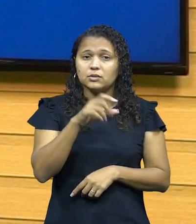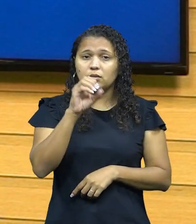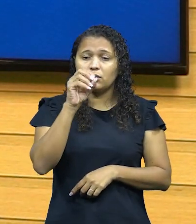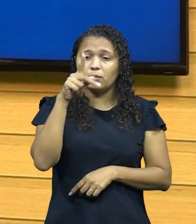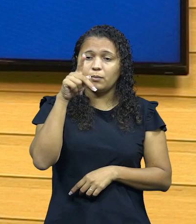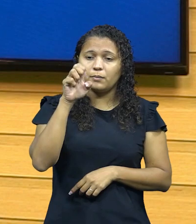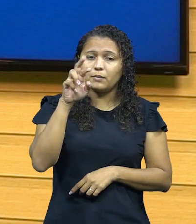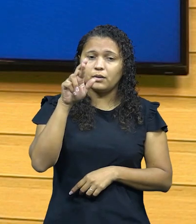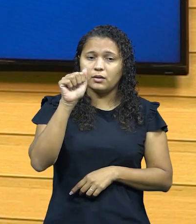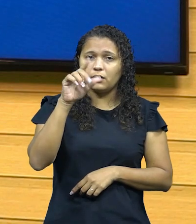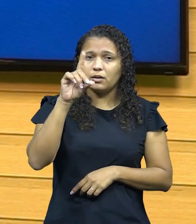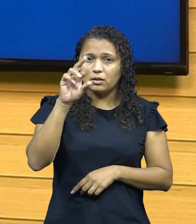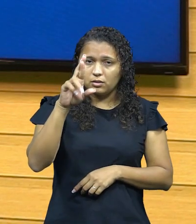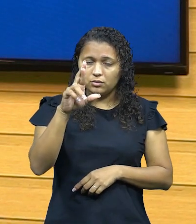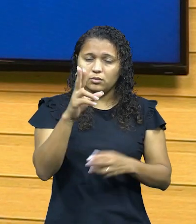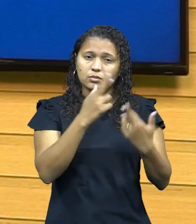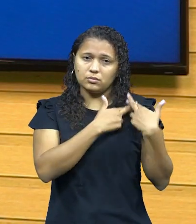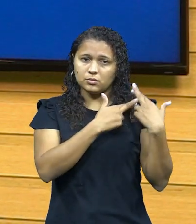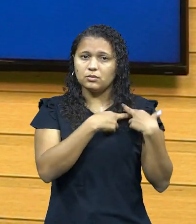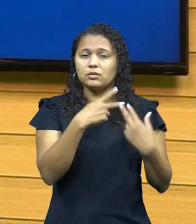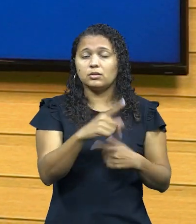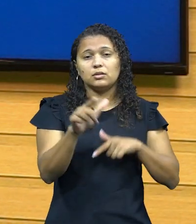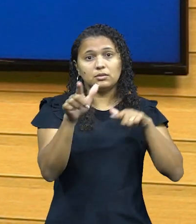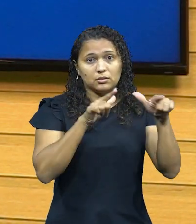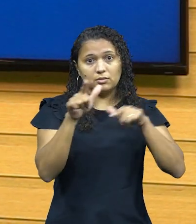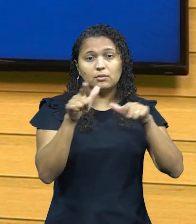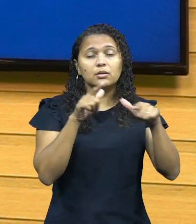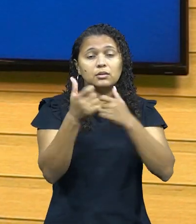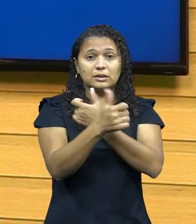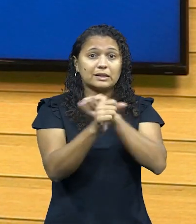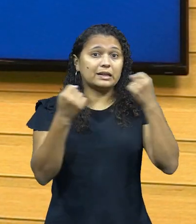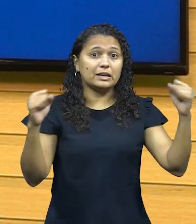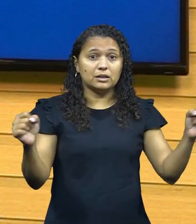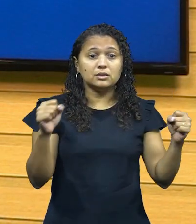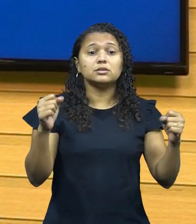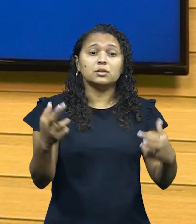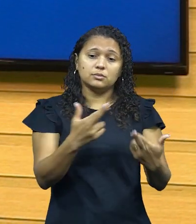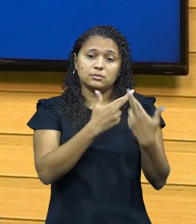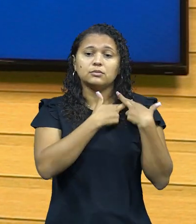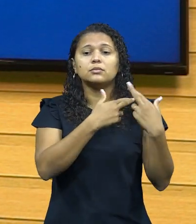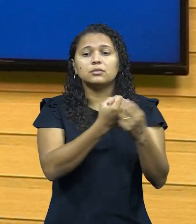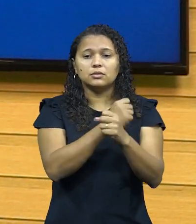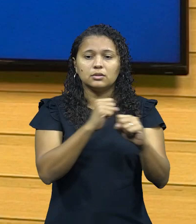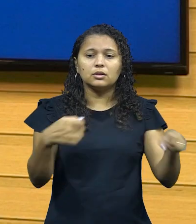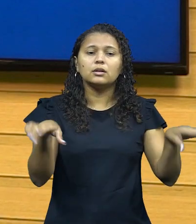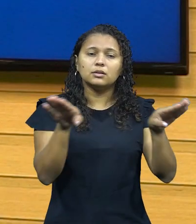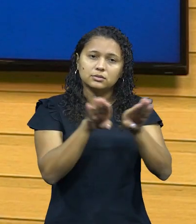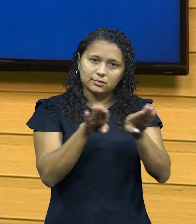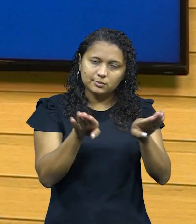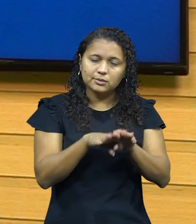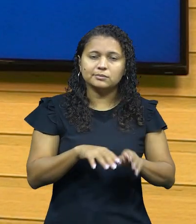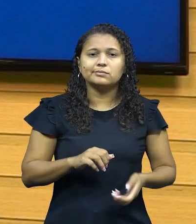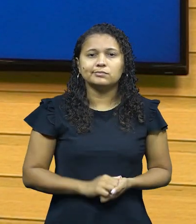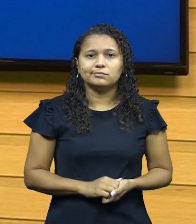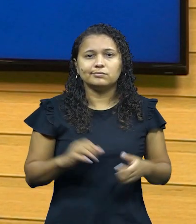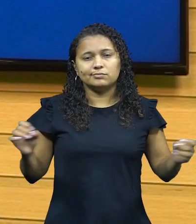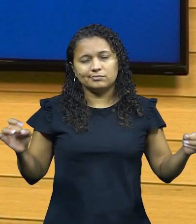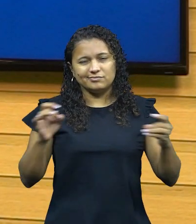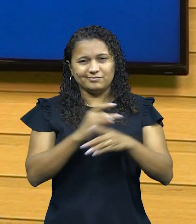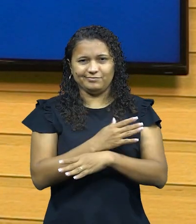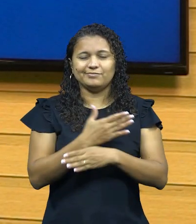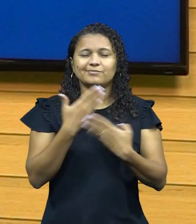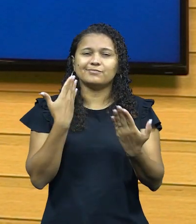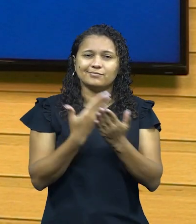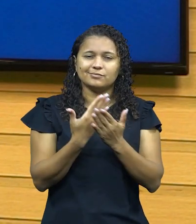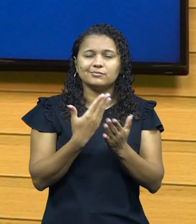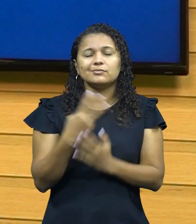do operador portuário. Então, acaba que se o trabalho é grande, a responsabilidade é maior ainda. Bom, pessoal, essa